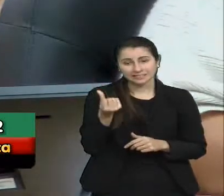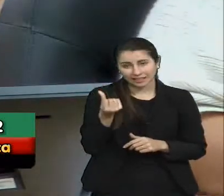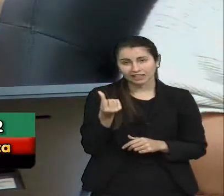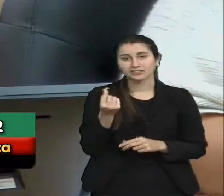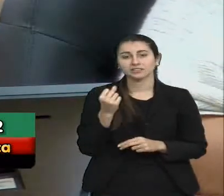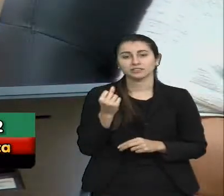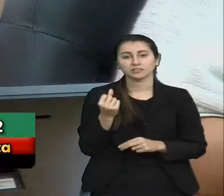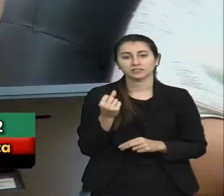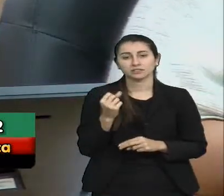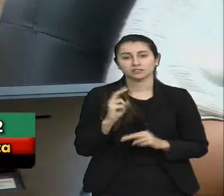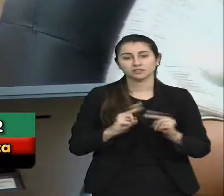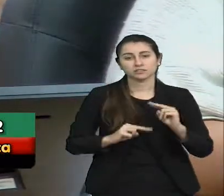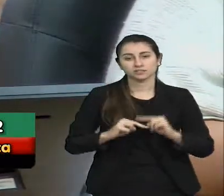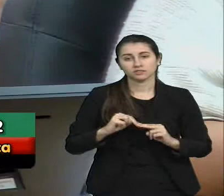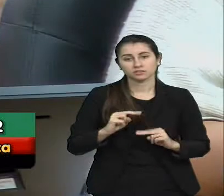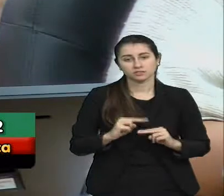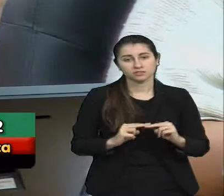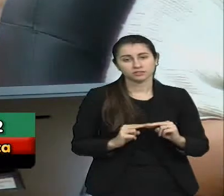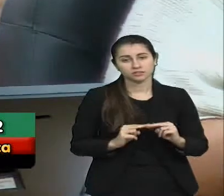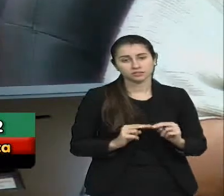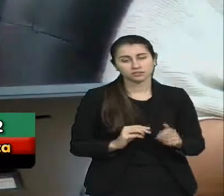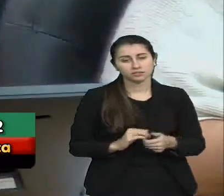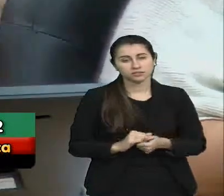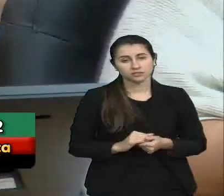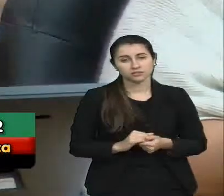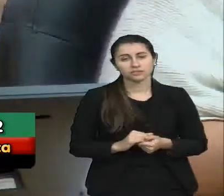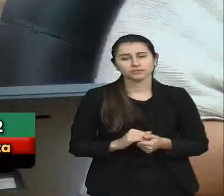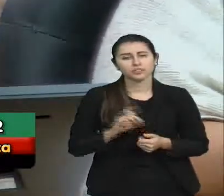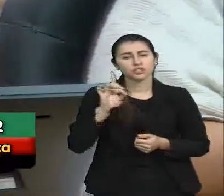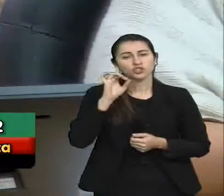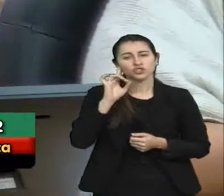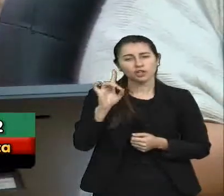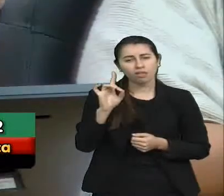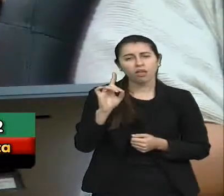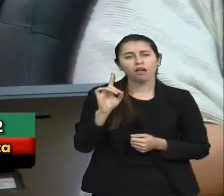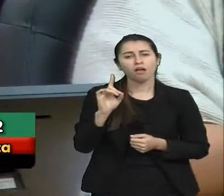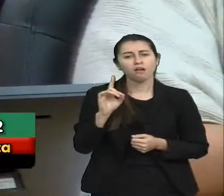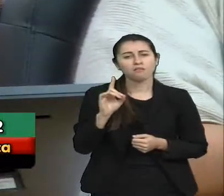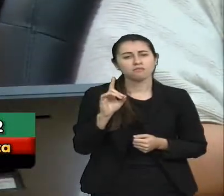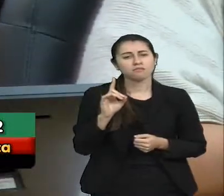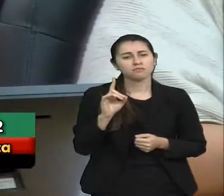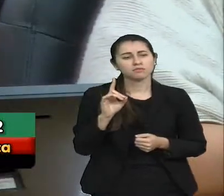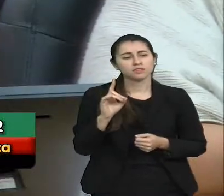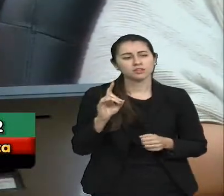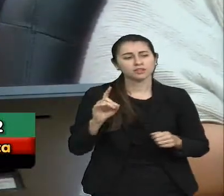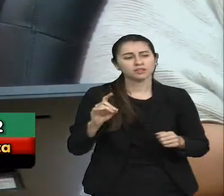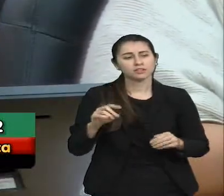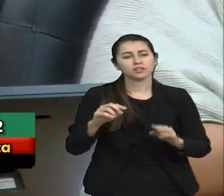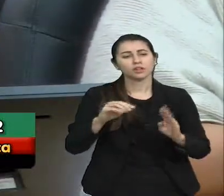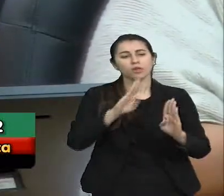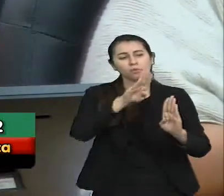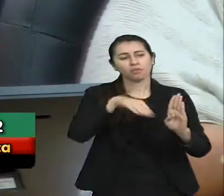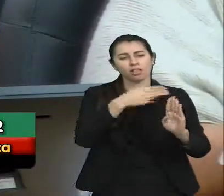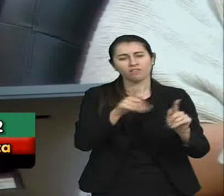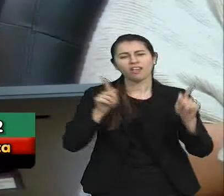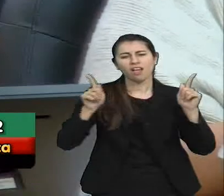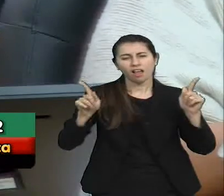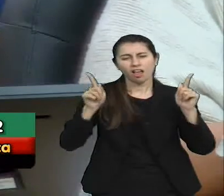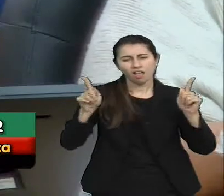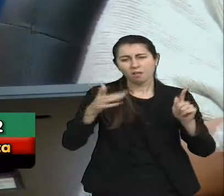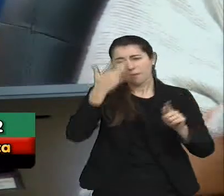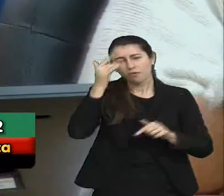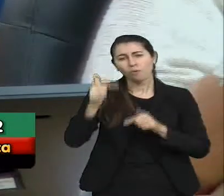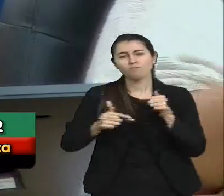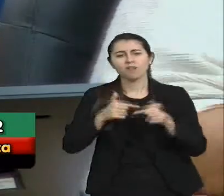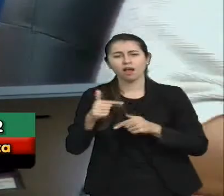julho é o dia em homenagem à greve dos trabalhadores de 68, que